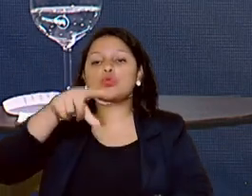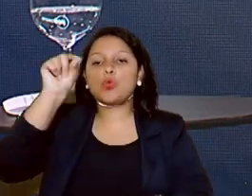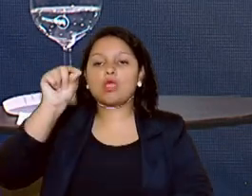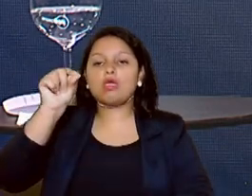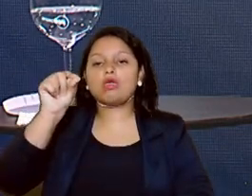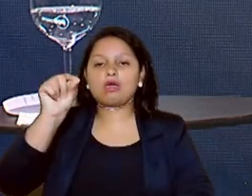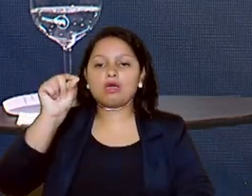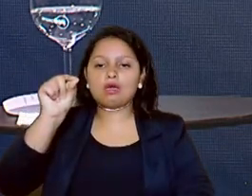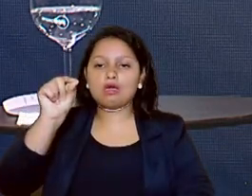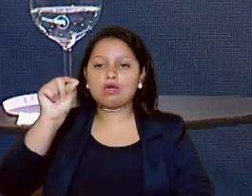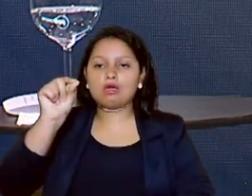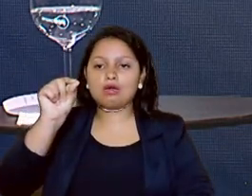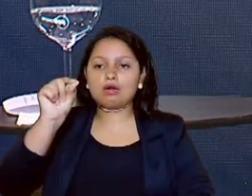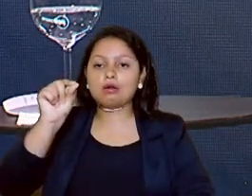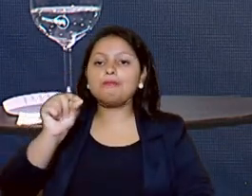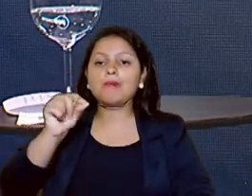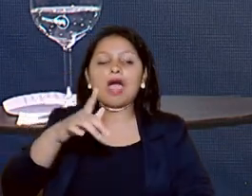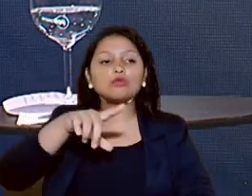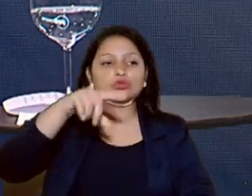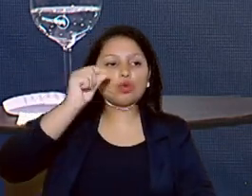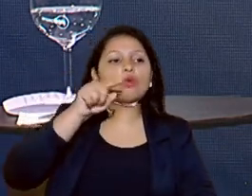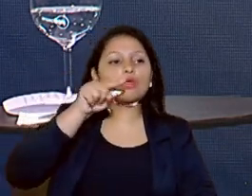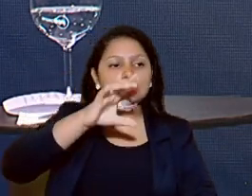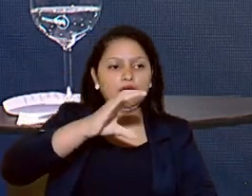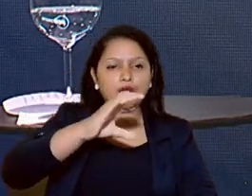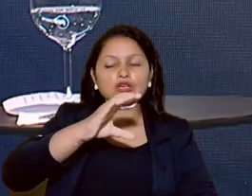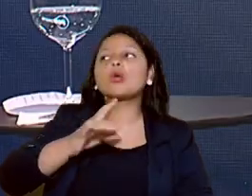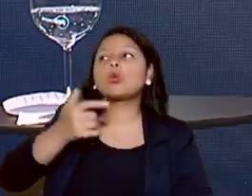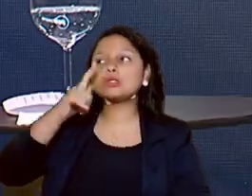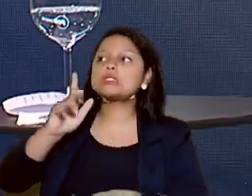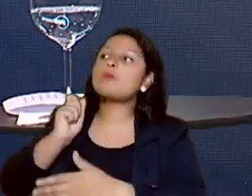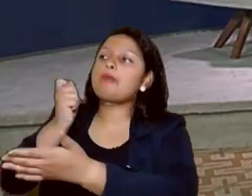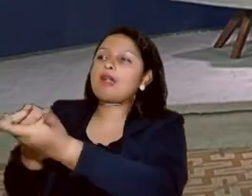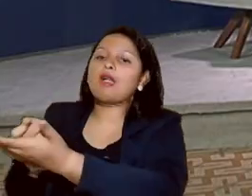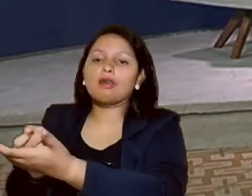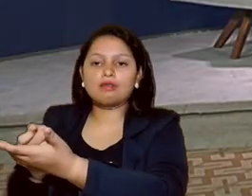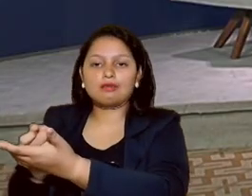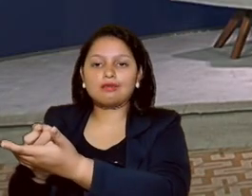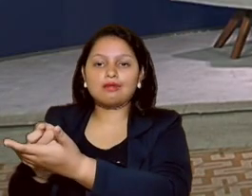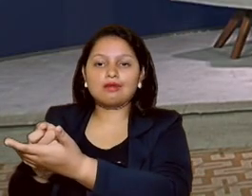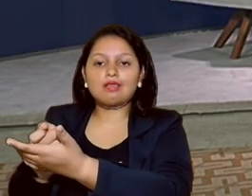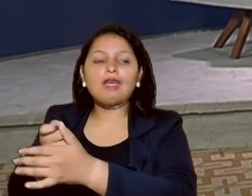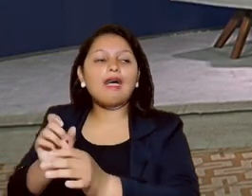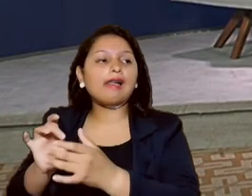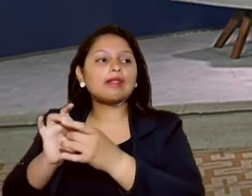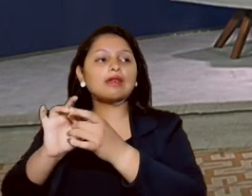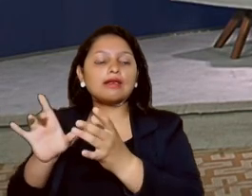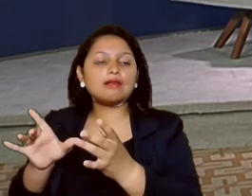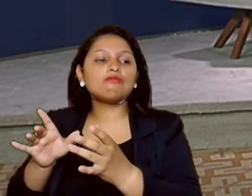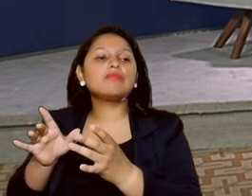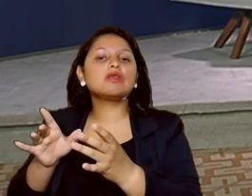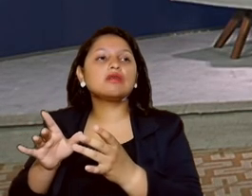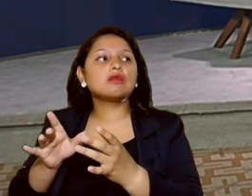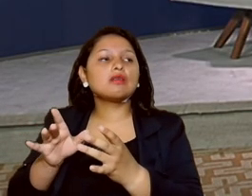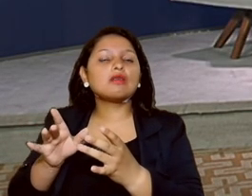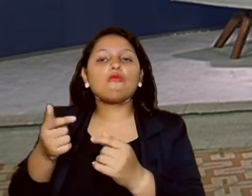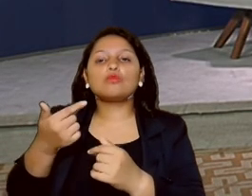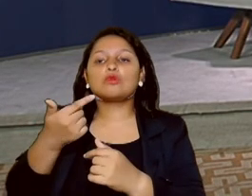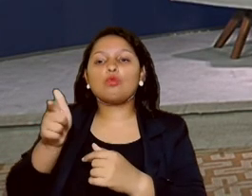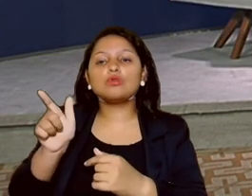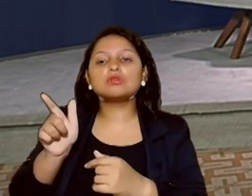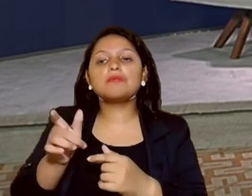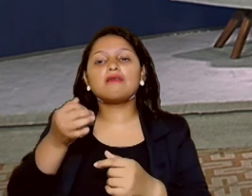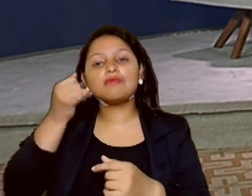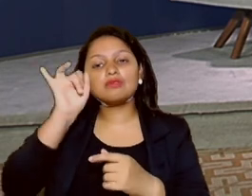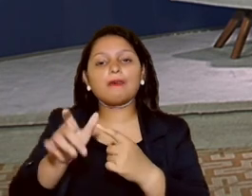dias para pagar esse fornecedor porque aí eu libero capital para outra coisa né não eu vou pagar via pics daqui a pouco com pics garantido